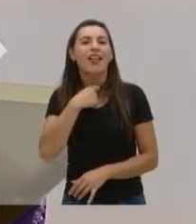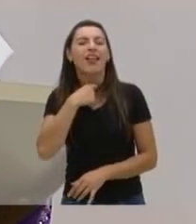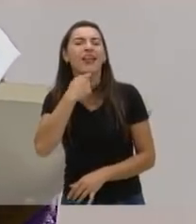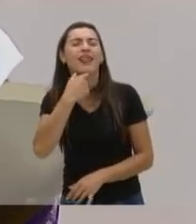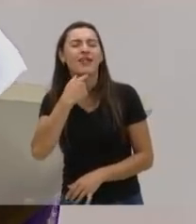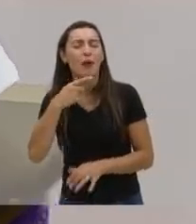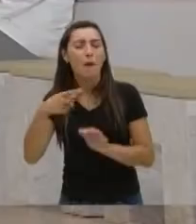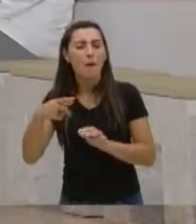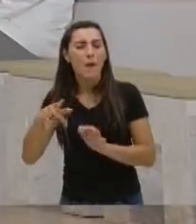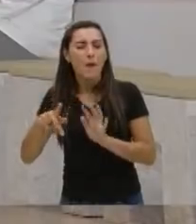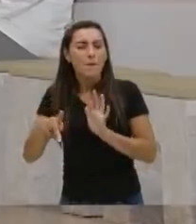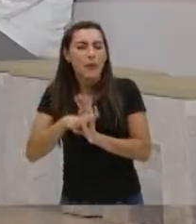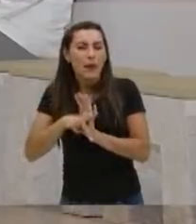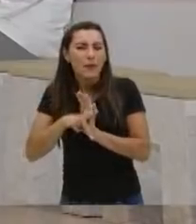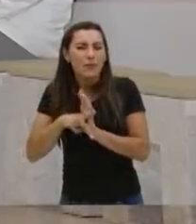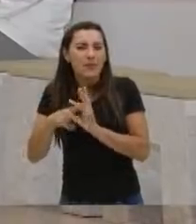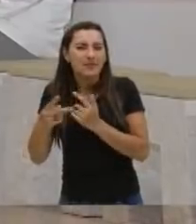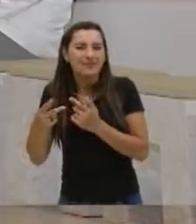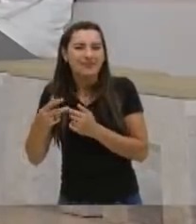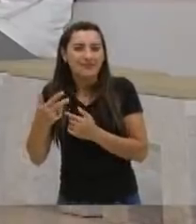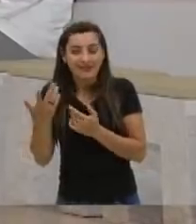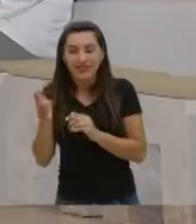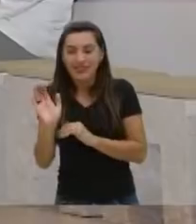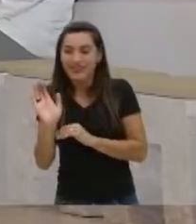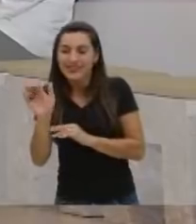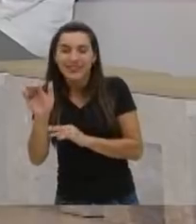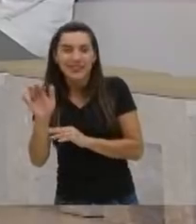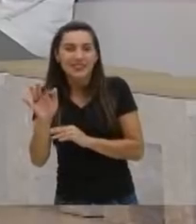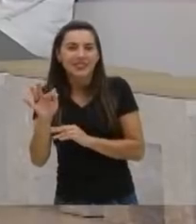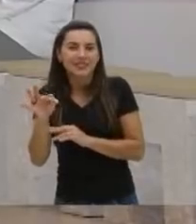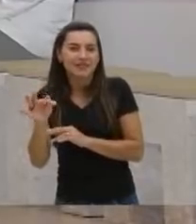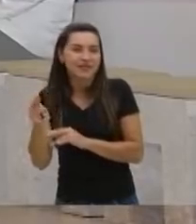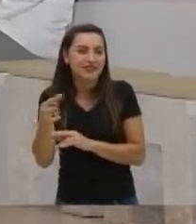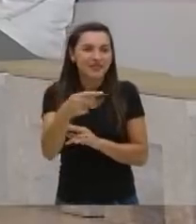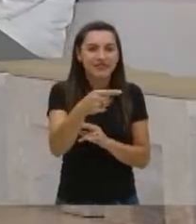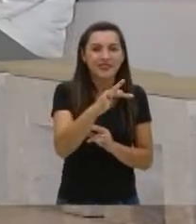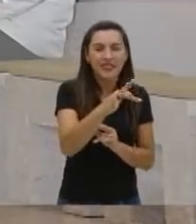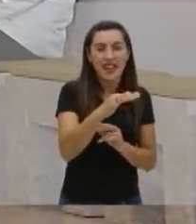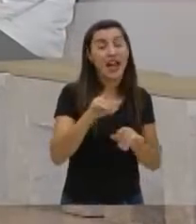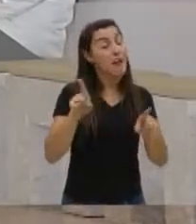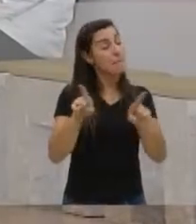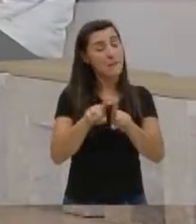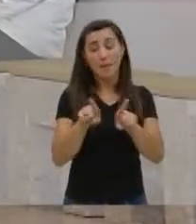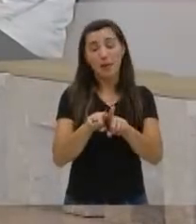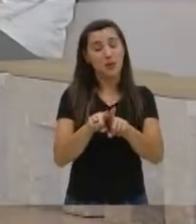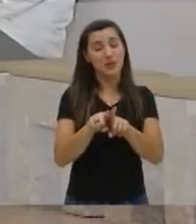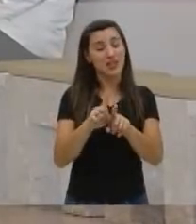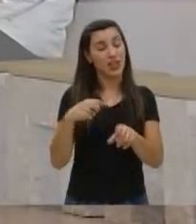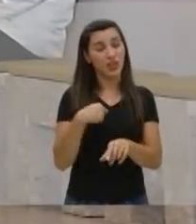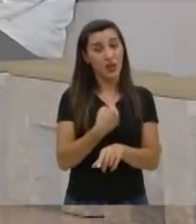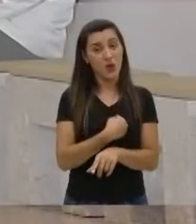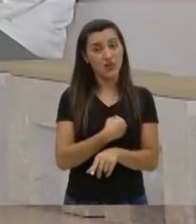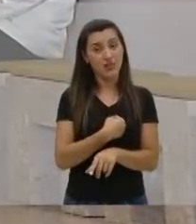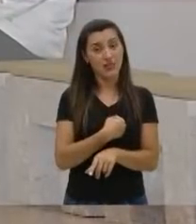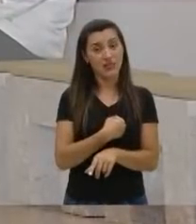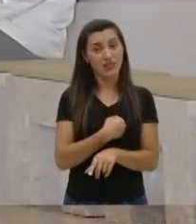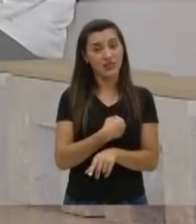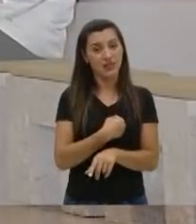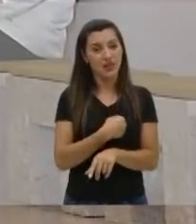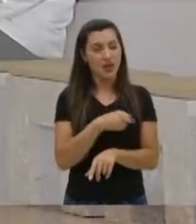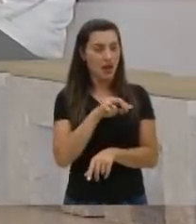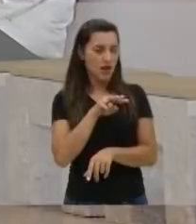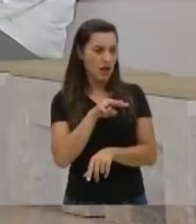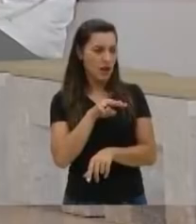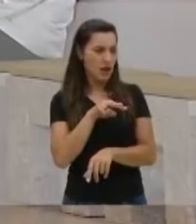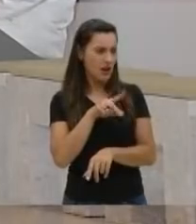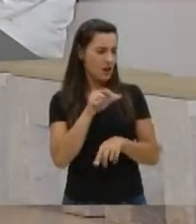caminho. Nós, às vezes, achamos o caminho pelo testemunho dos outros. E eles